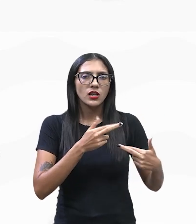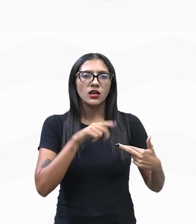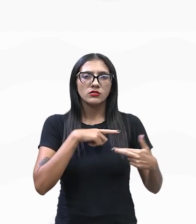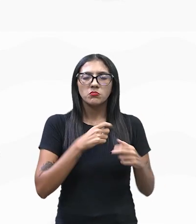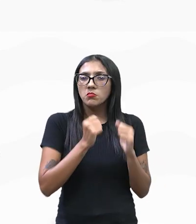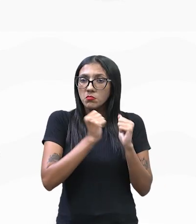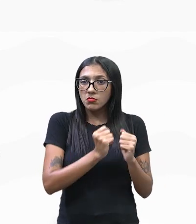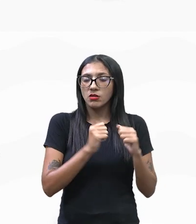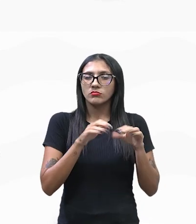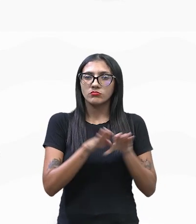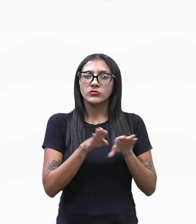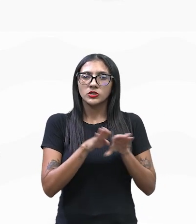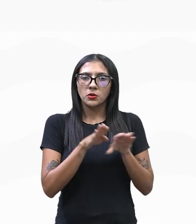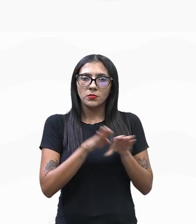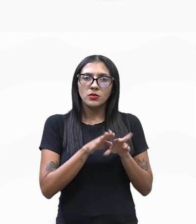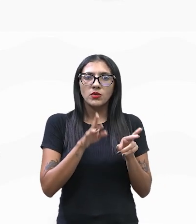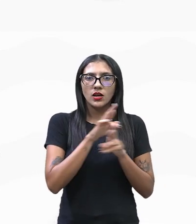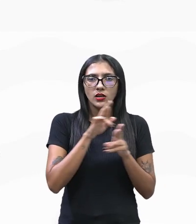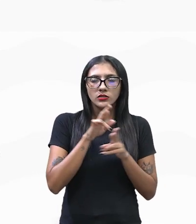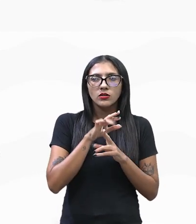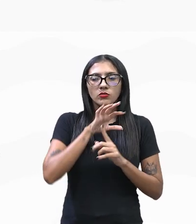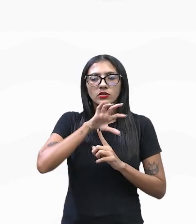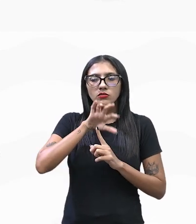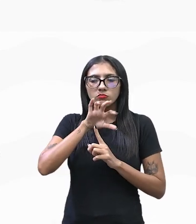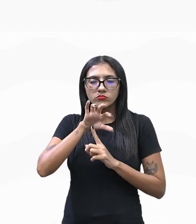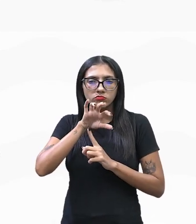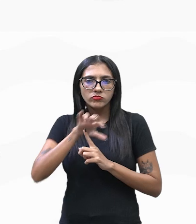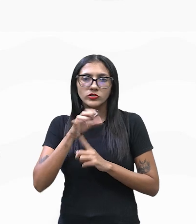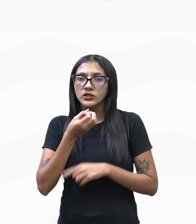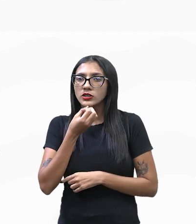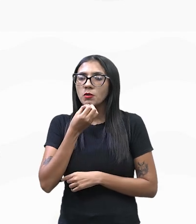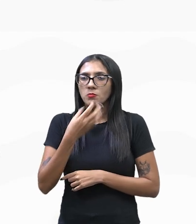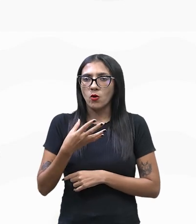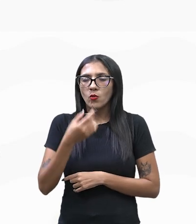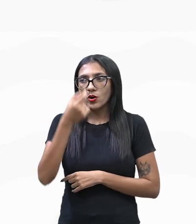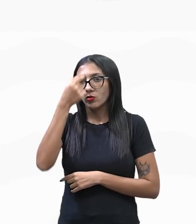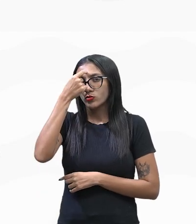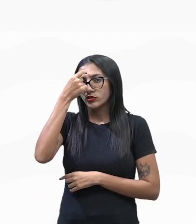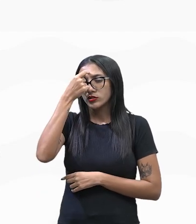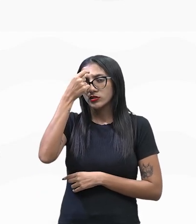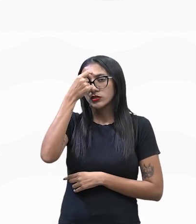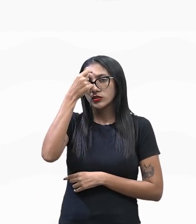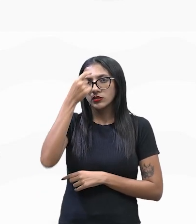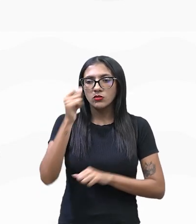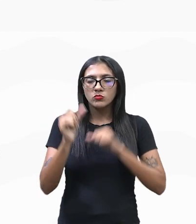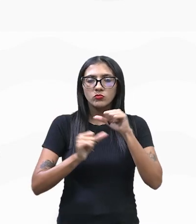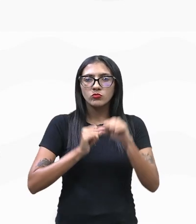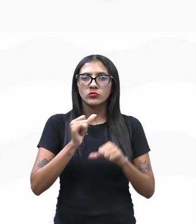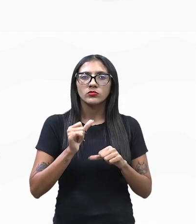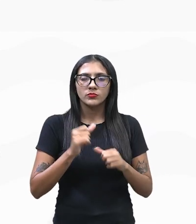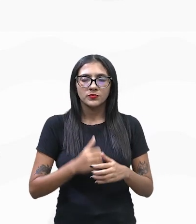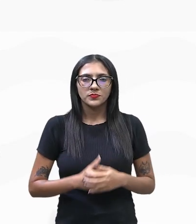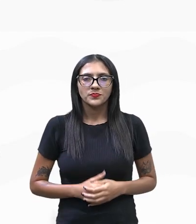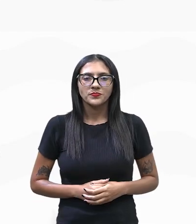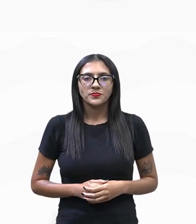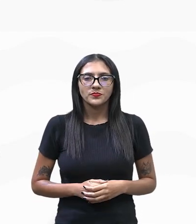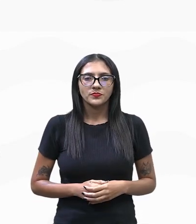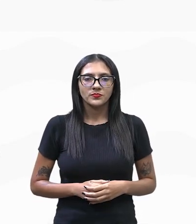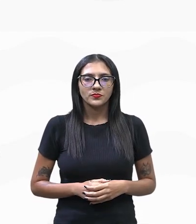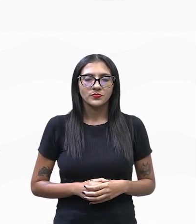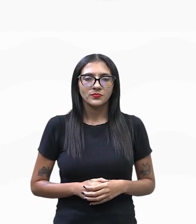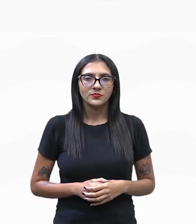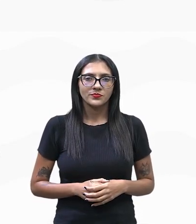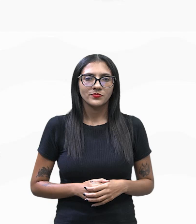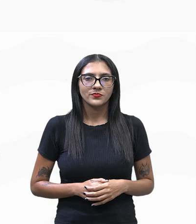também impactar e resolver problemas de poluição ambiental e degradação ali dos ecossistemas. E aí também, quando a